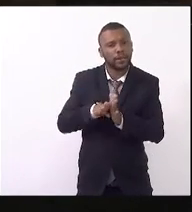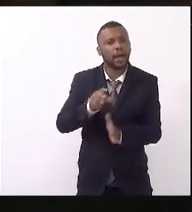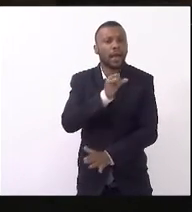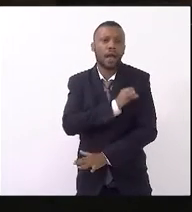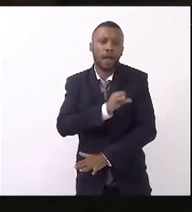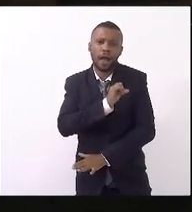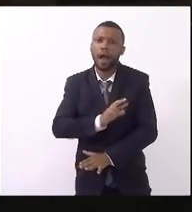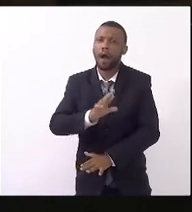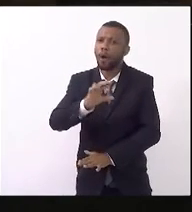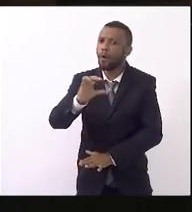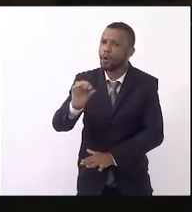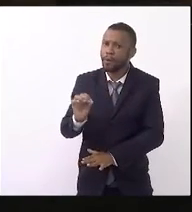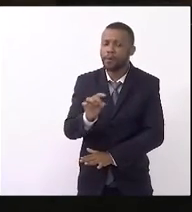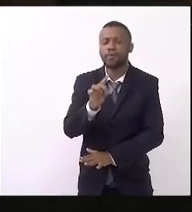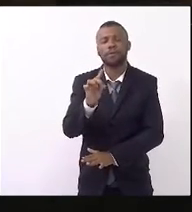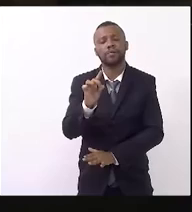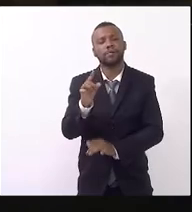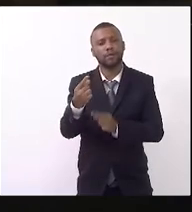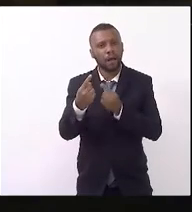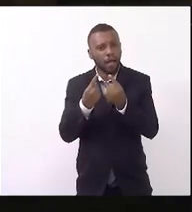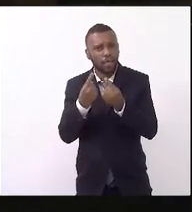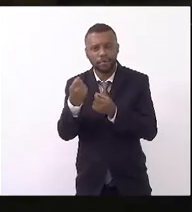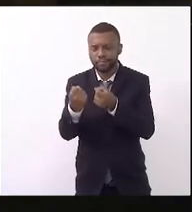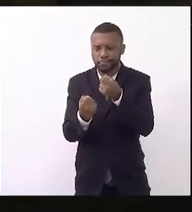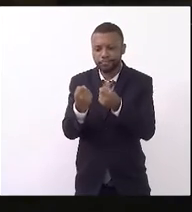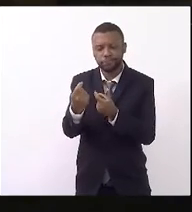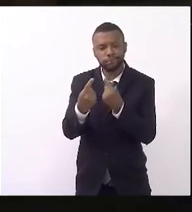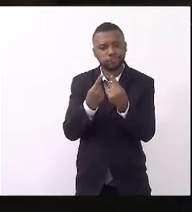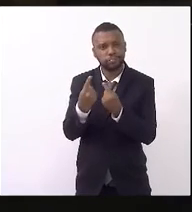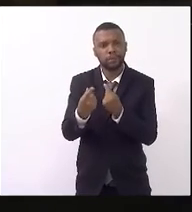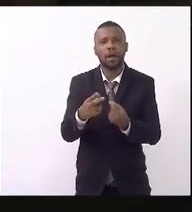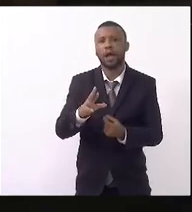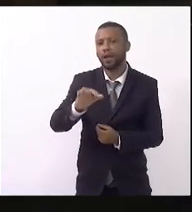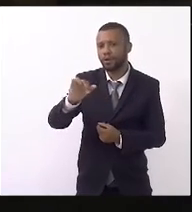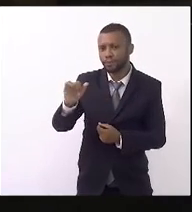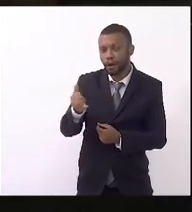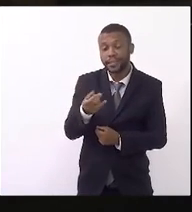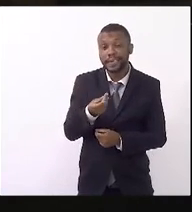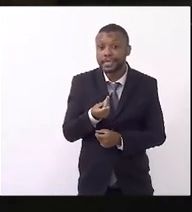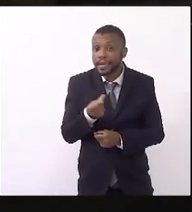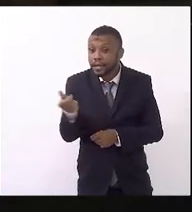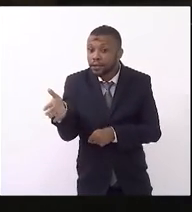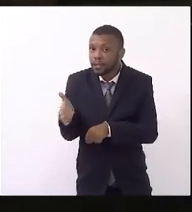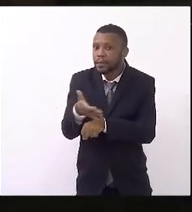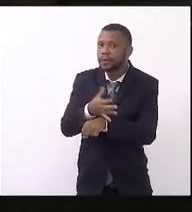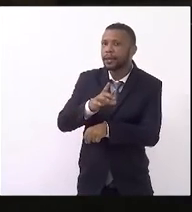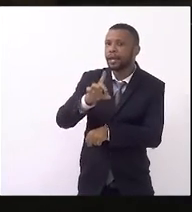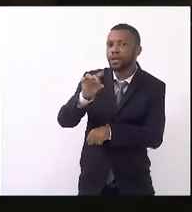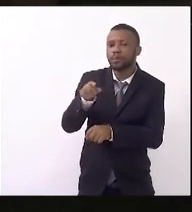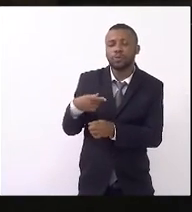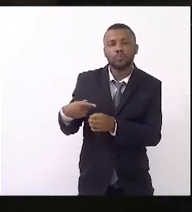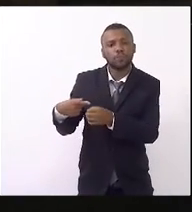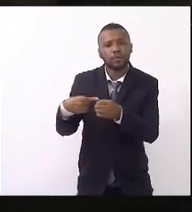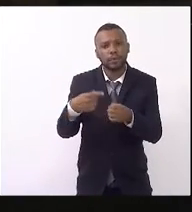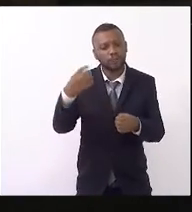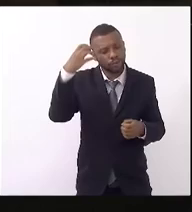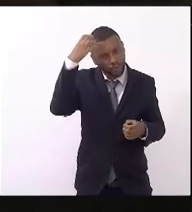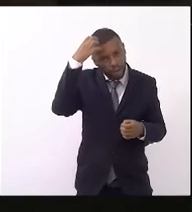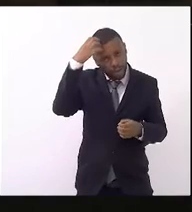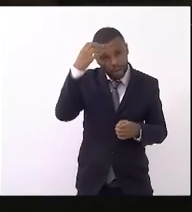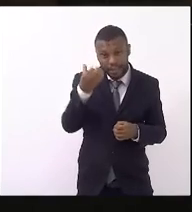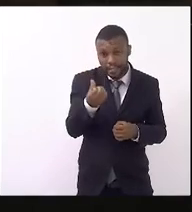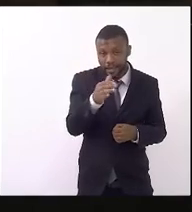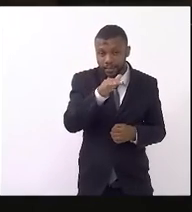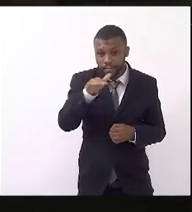Janeiro através da RJ, não é, saindo bem cedo hoje do município de Angra dos Reis, às 6:30